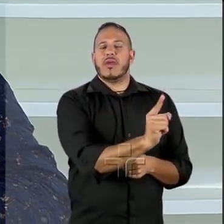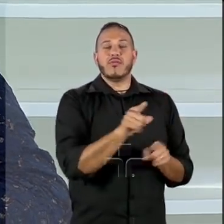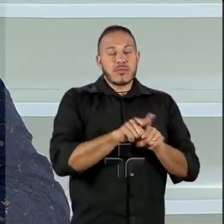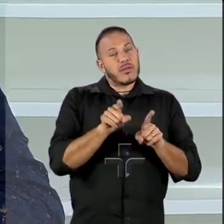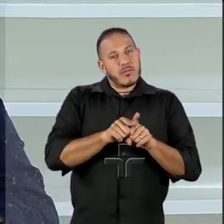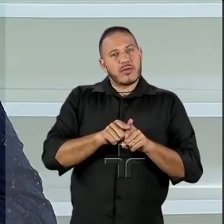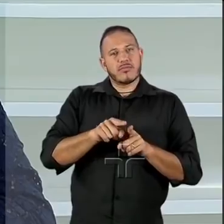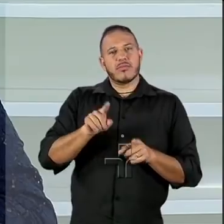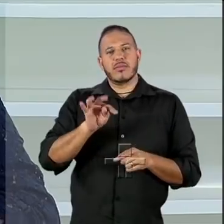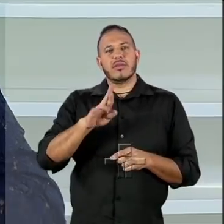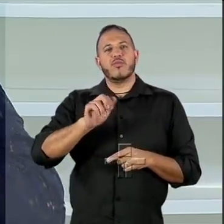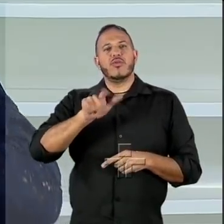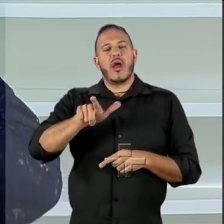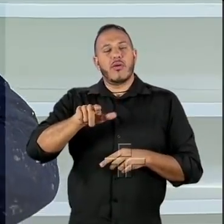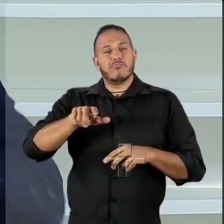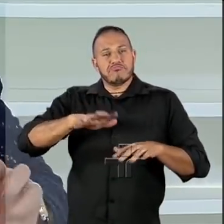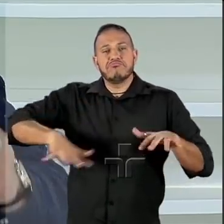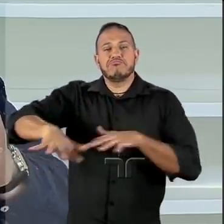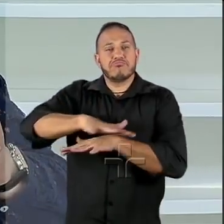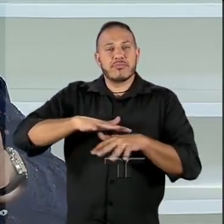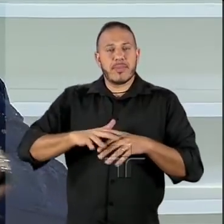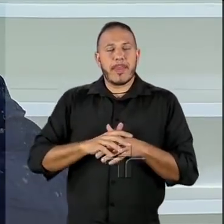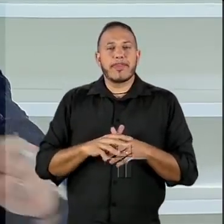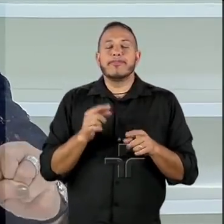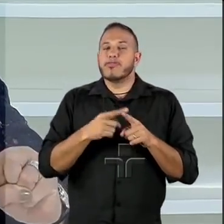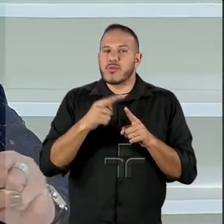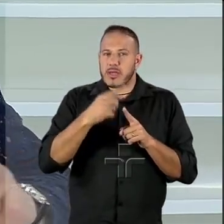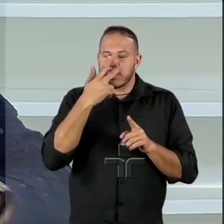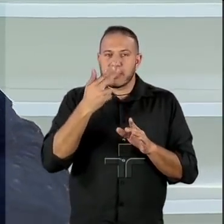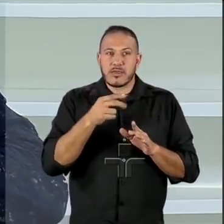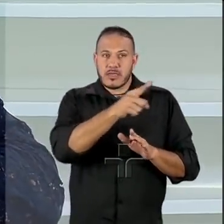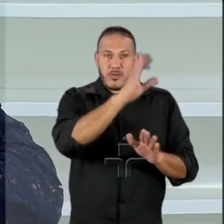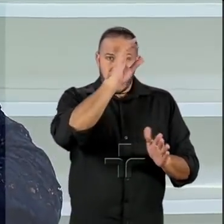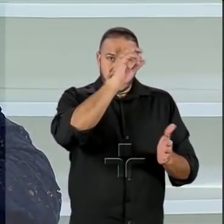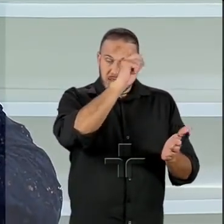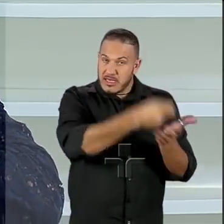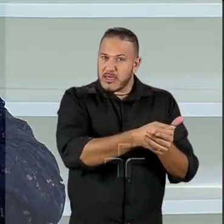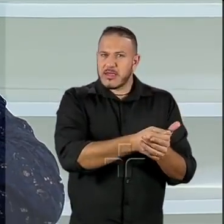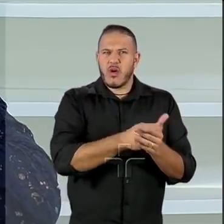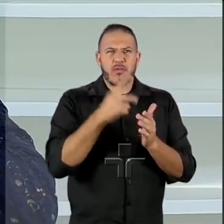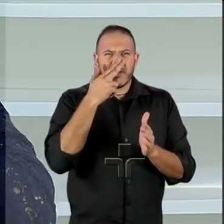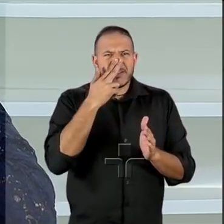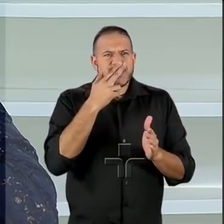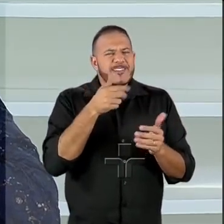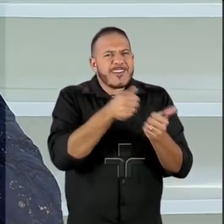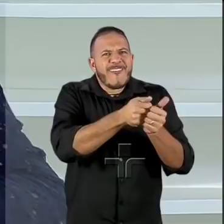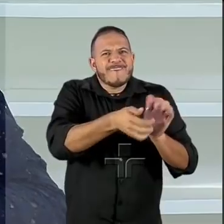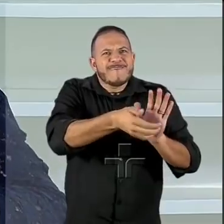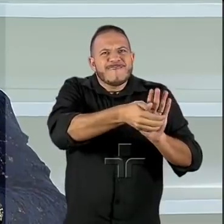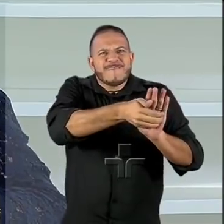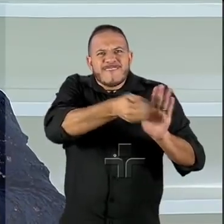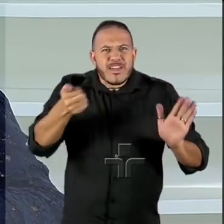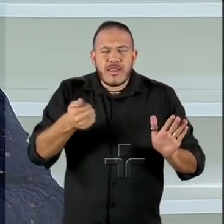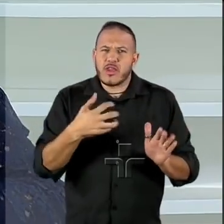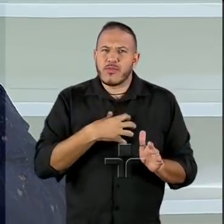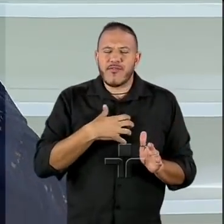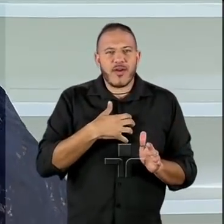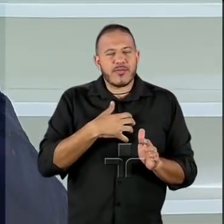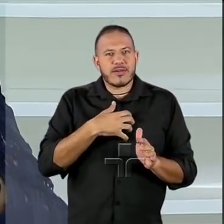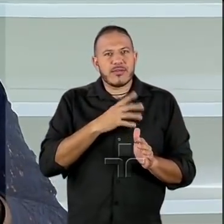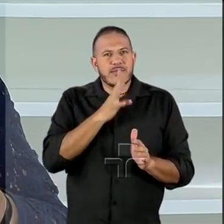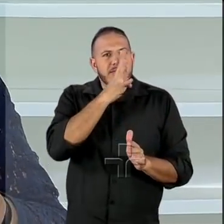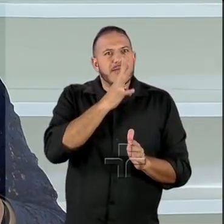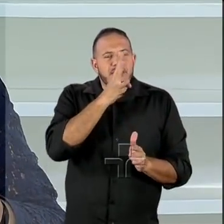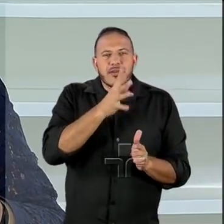tribunais intermediários. Porque se caça a decisão de uma forma assodada,